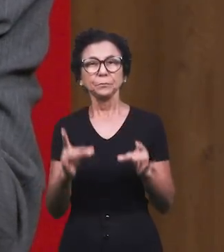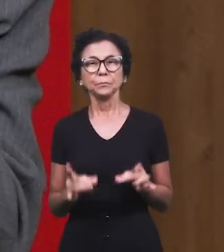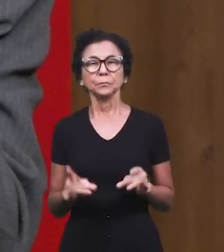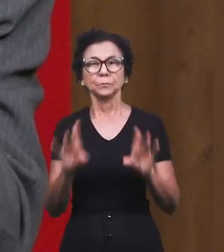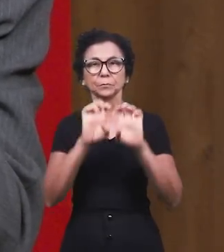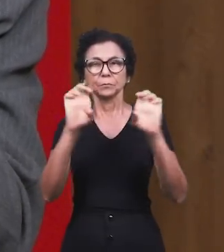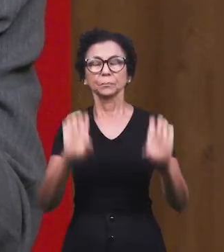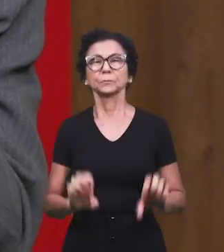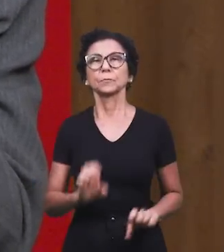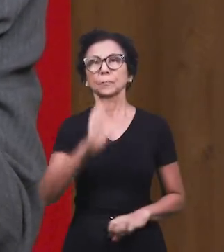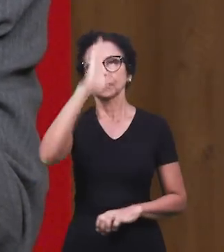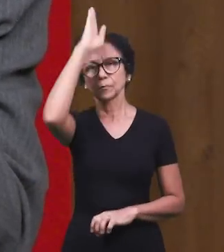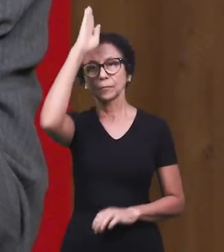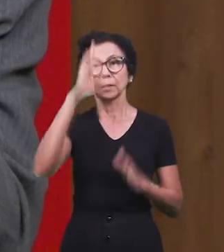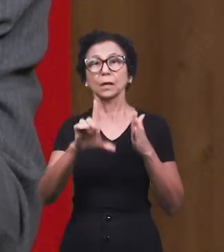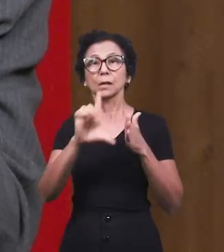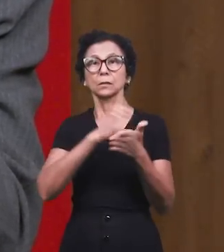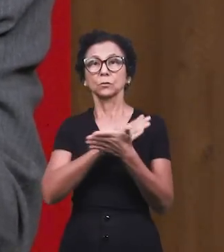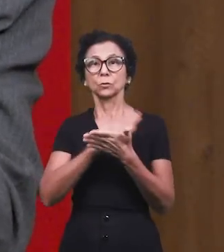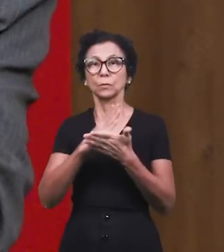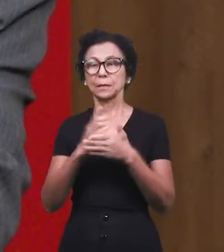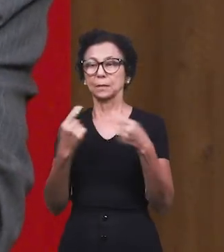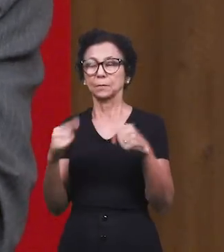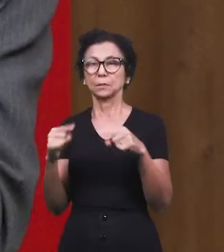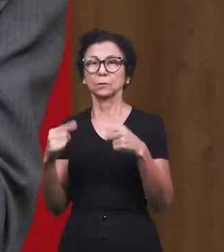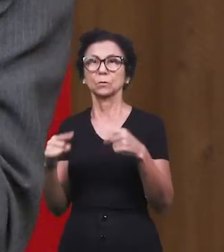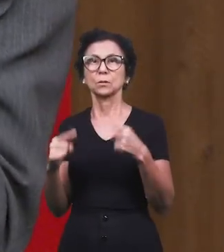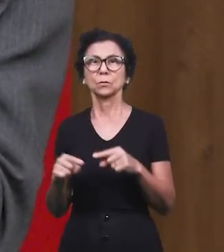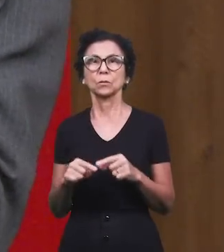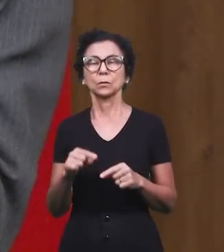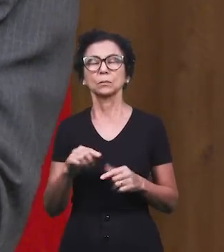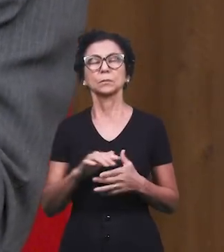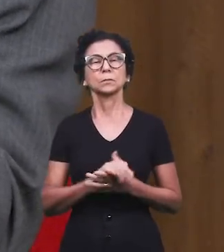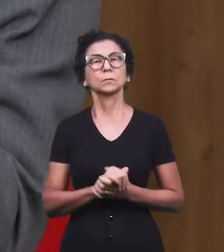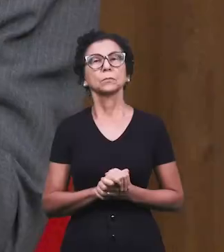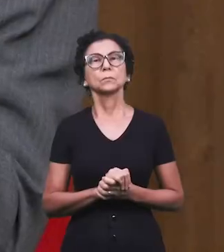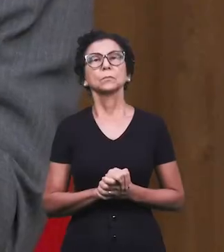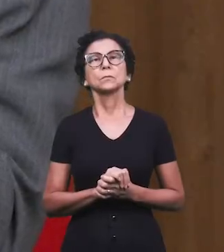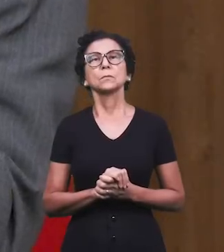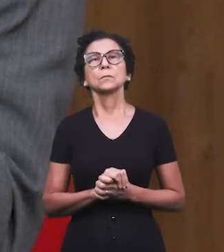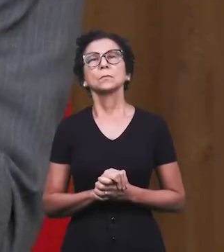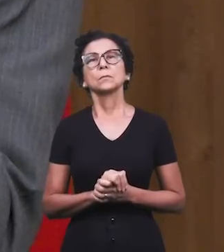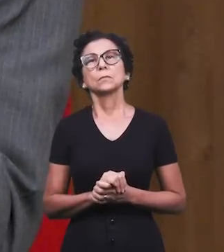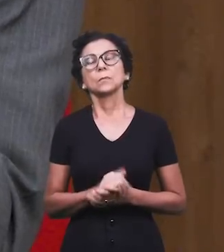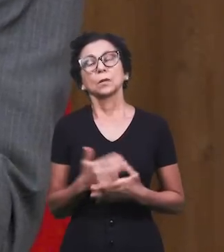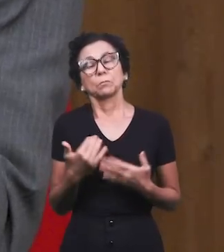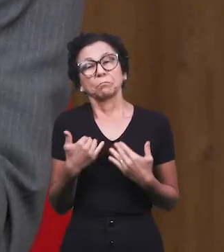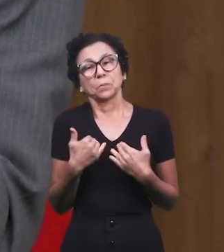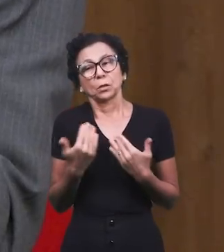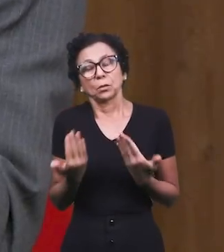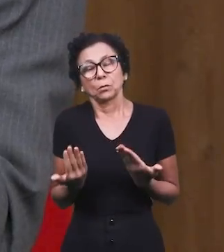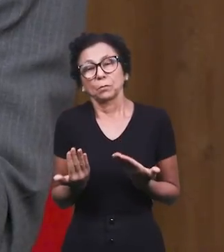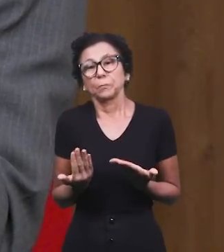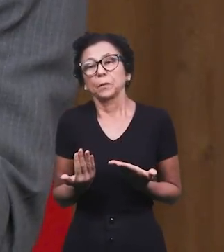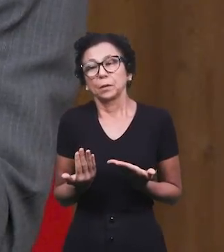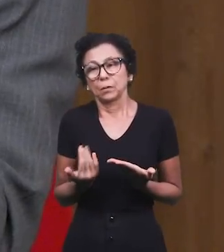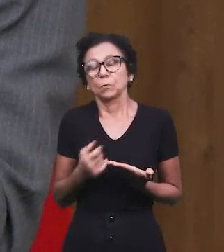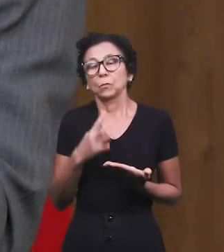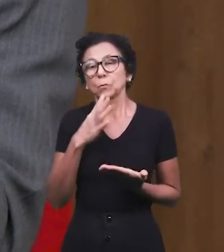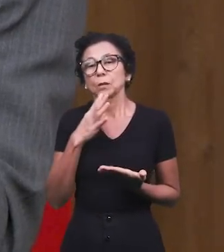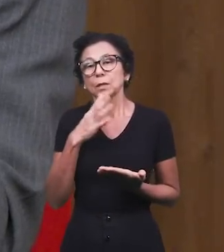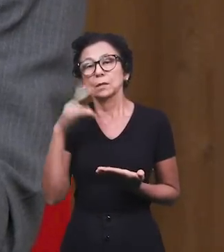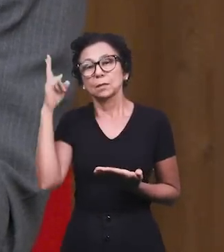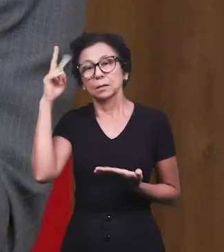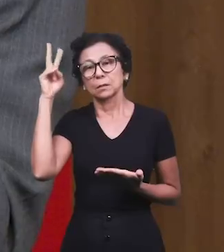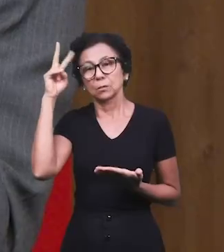Império Romano antes de entrar nas perseguições, pastor Luiz Eugênio. O que seria? Então, eu sei da